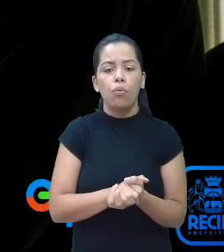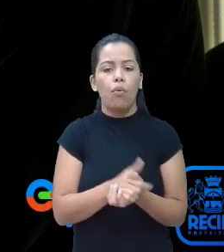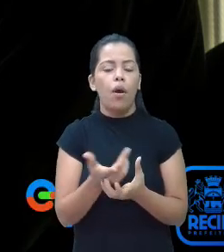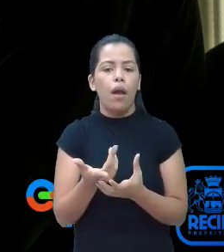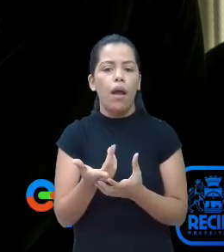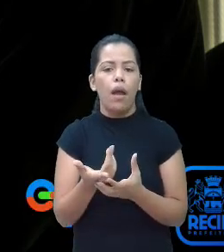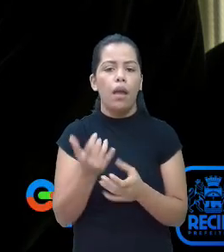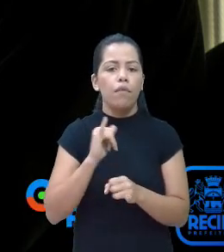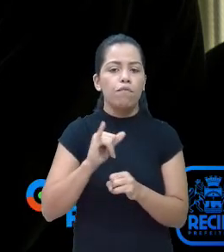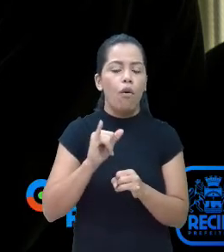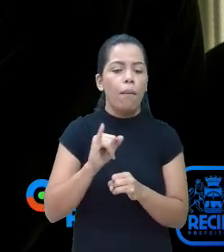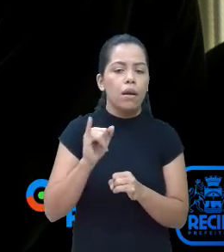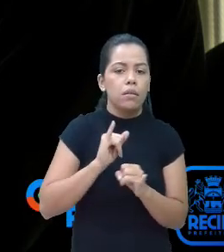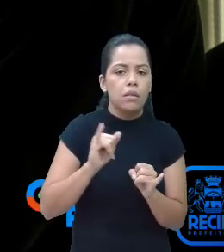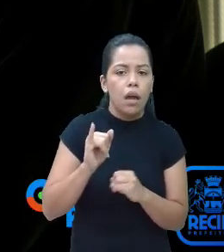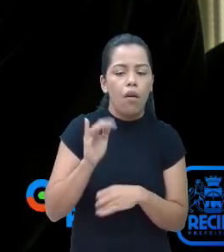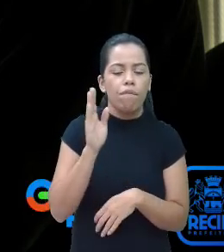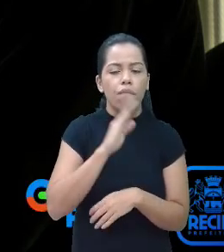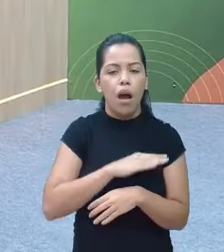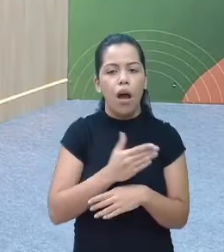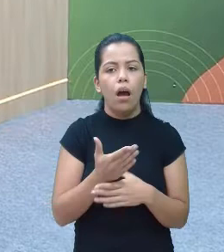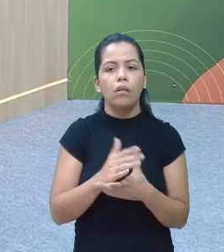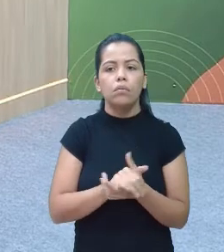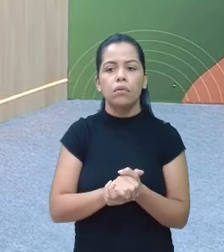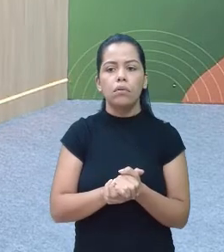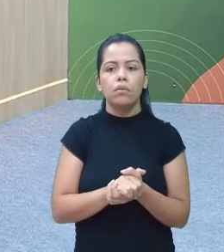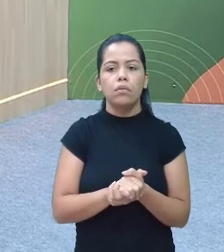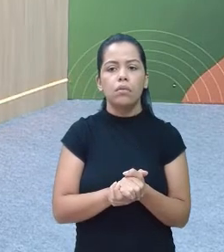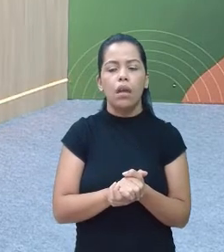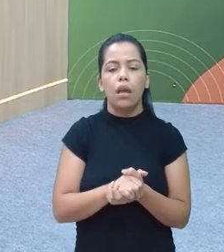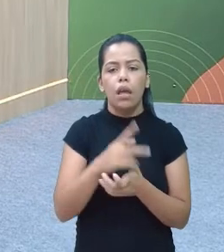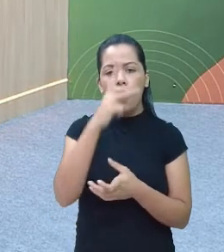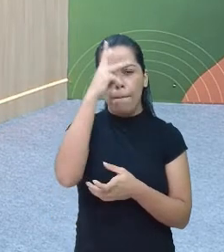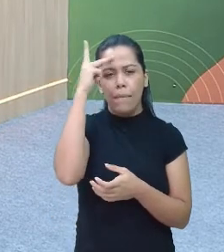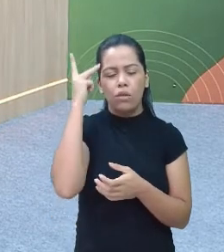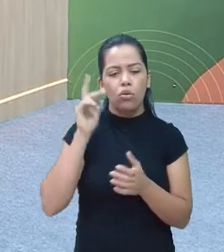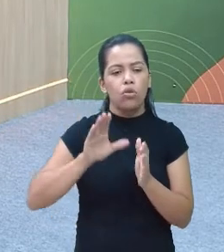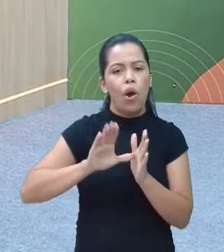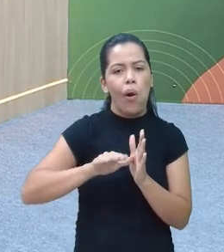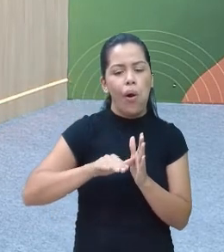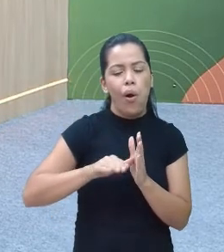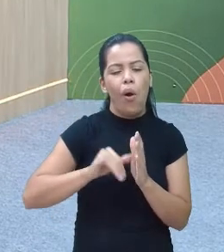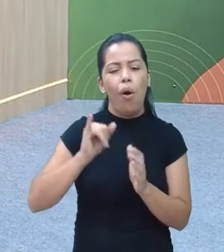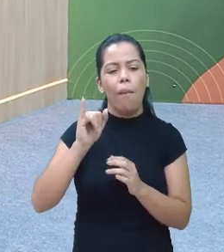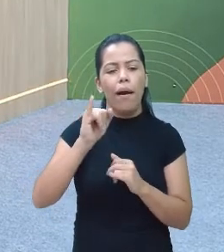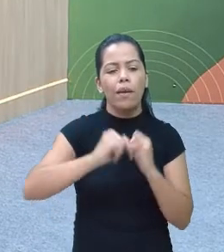que são pessoas que buscam roubar informações